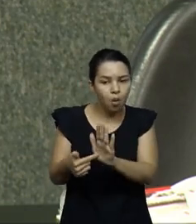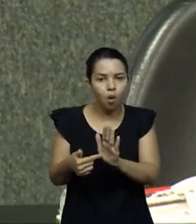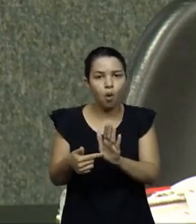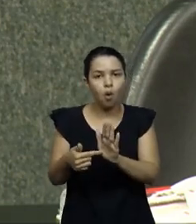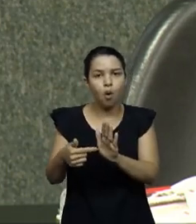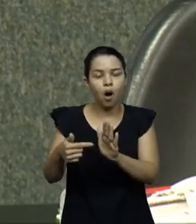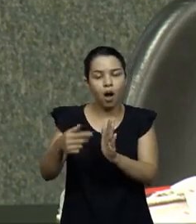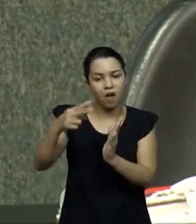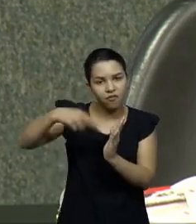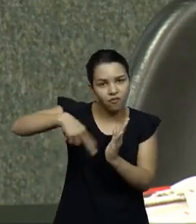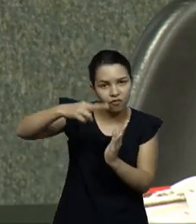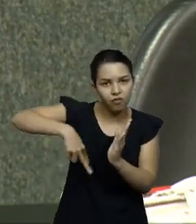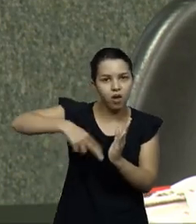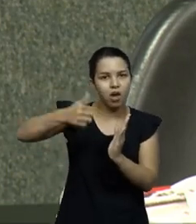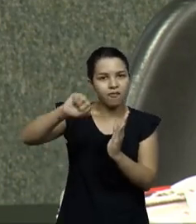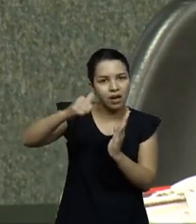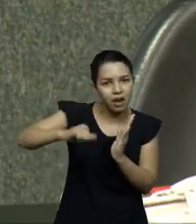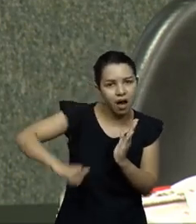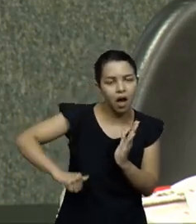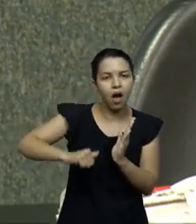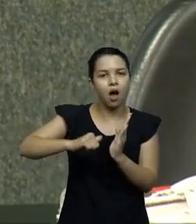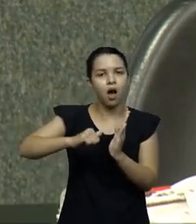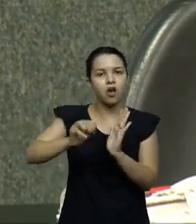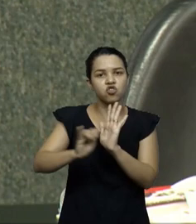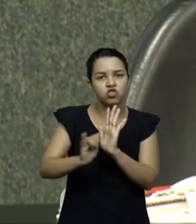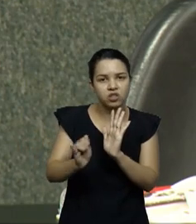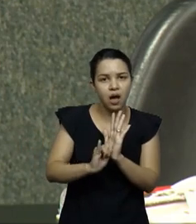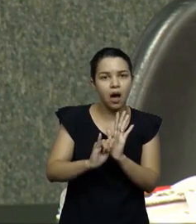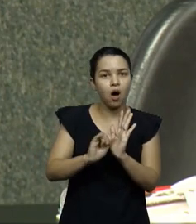editais e que possam ser realmente aceitos